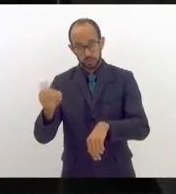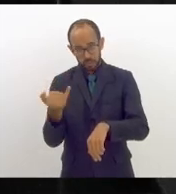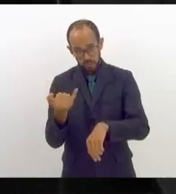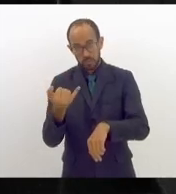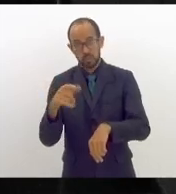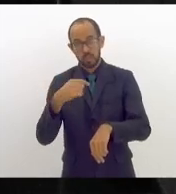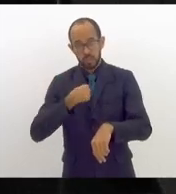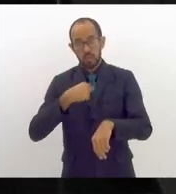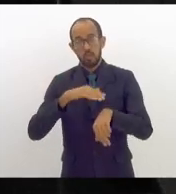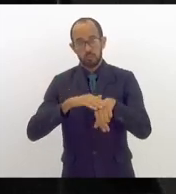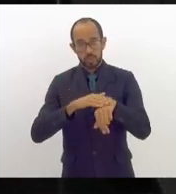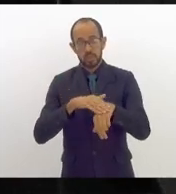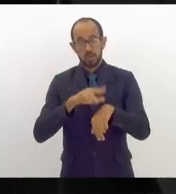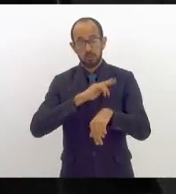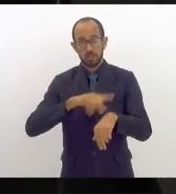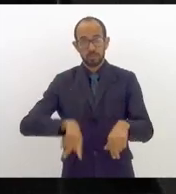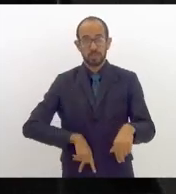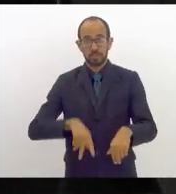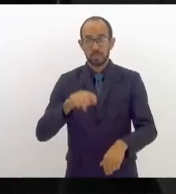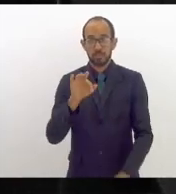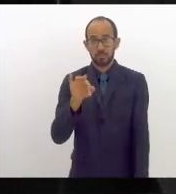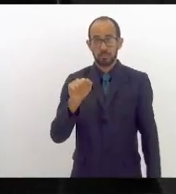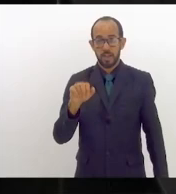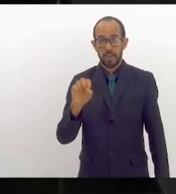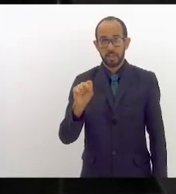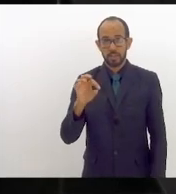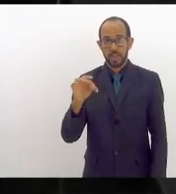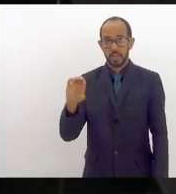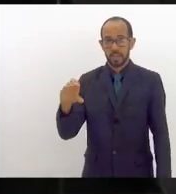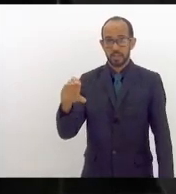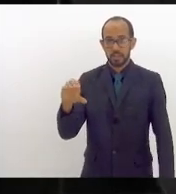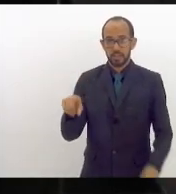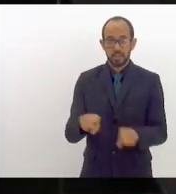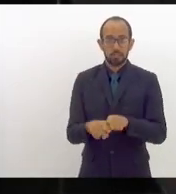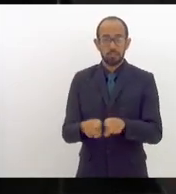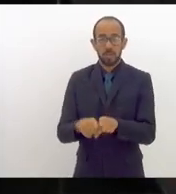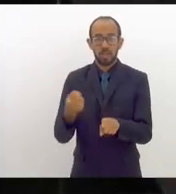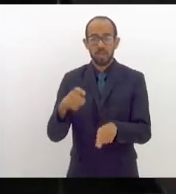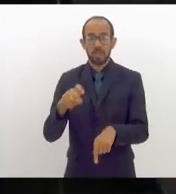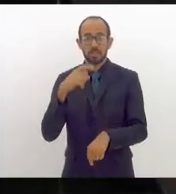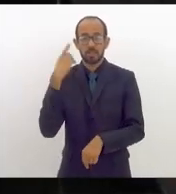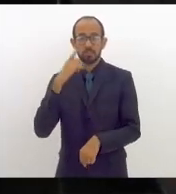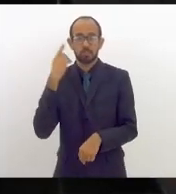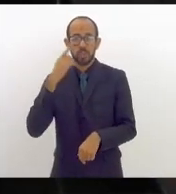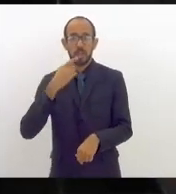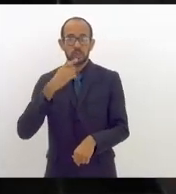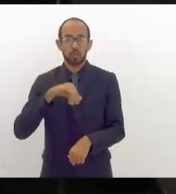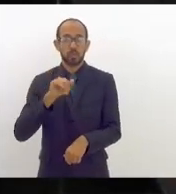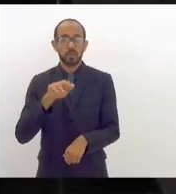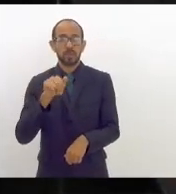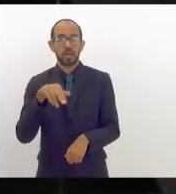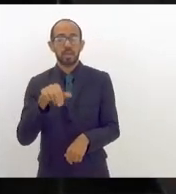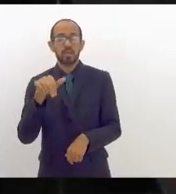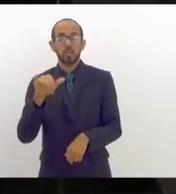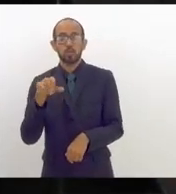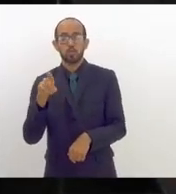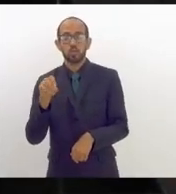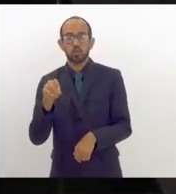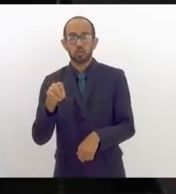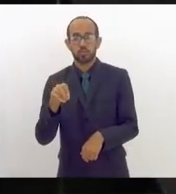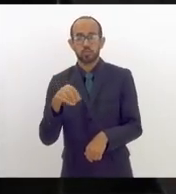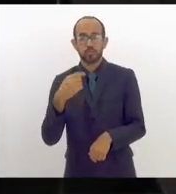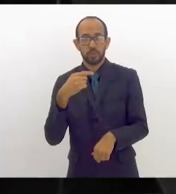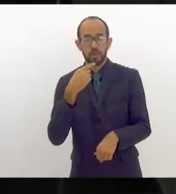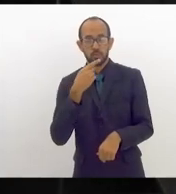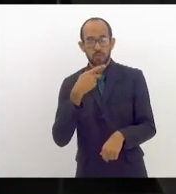da Faetec deputada Marta Rocha que foi deputado conosco aqui o deputado Iranildo Campos não é que era aqui dizer inclusive foi fazer